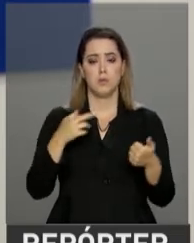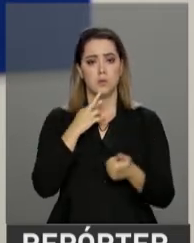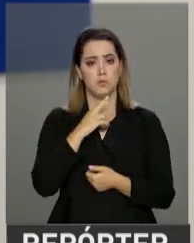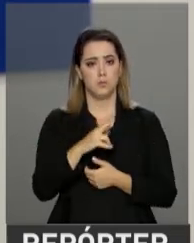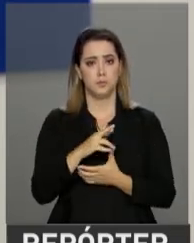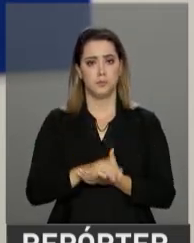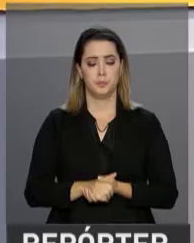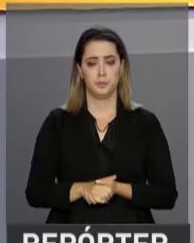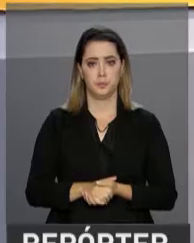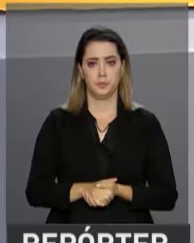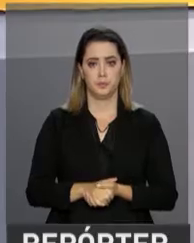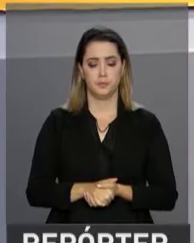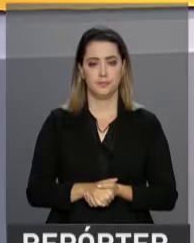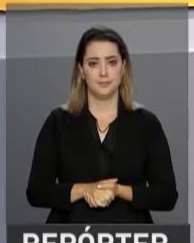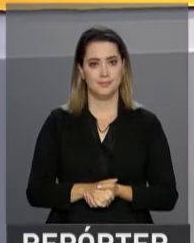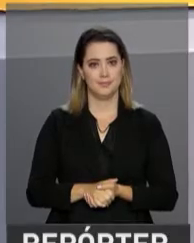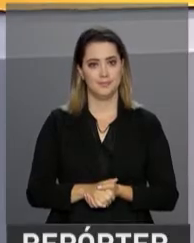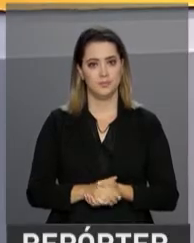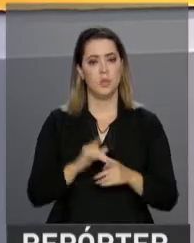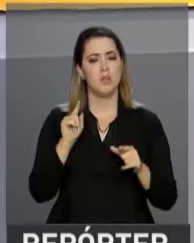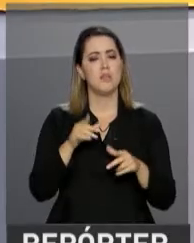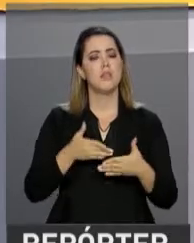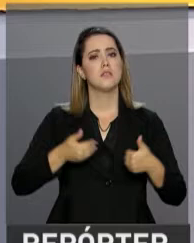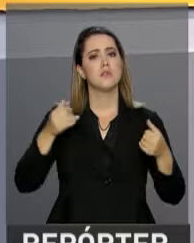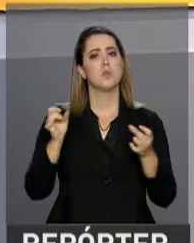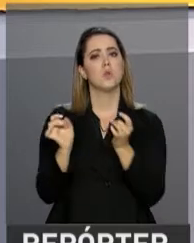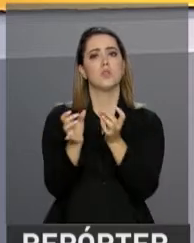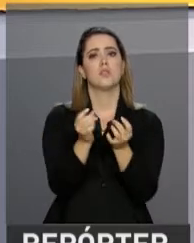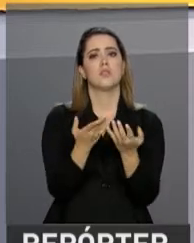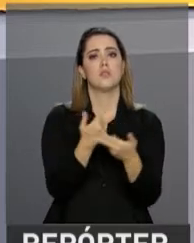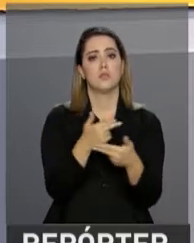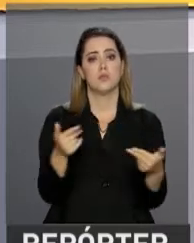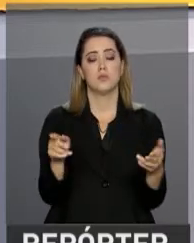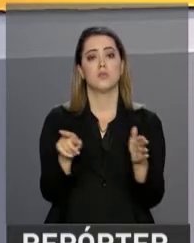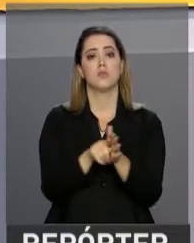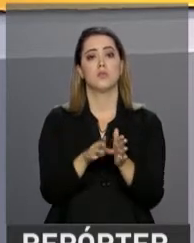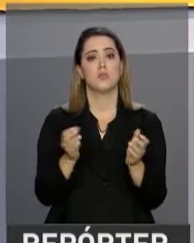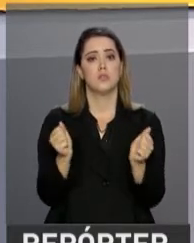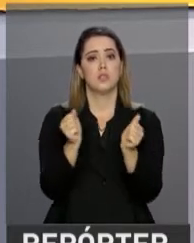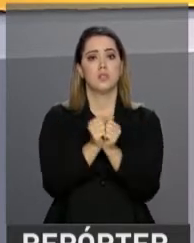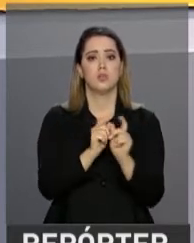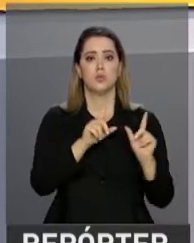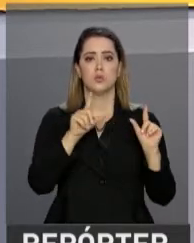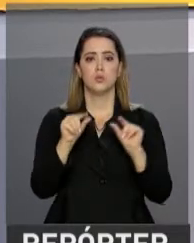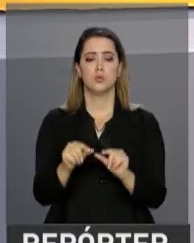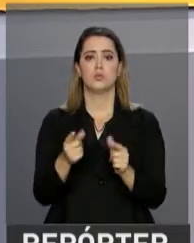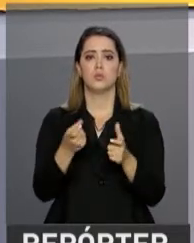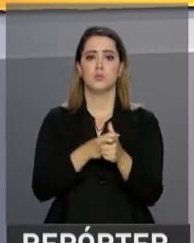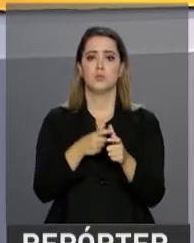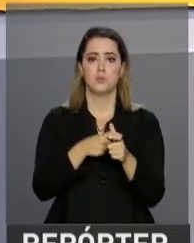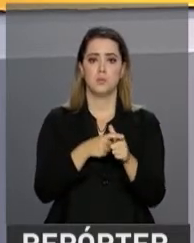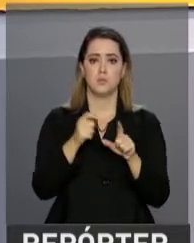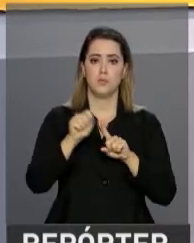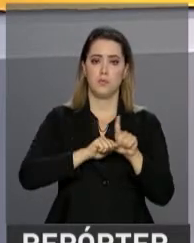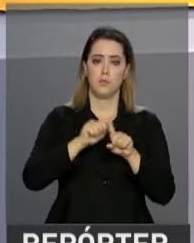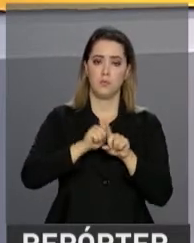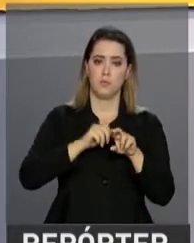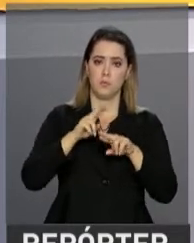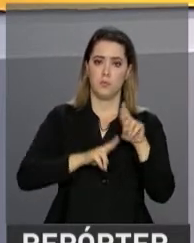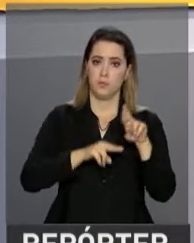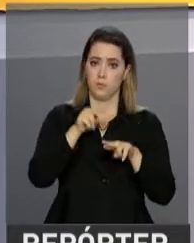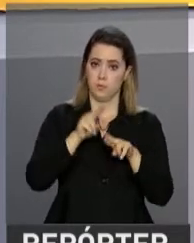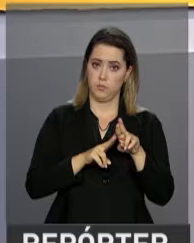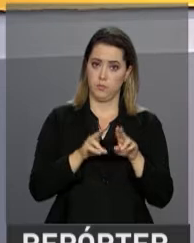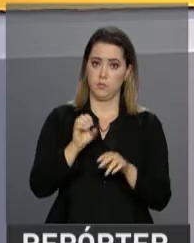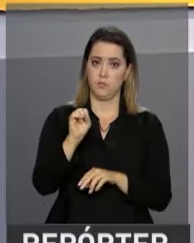próximos meses e essa melhora nas vendas do varejo veio acompanhada de queda na inadimplência no mês de junho de